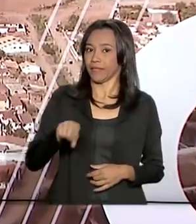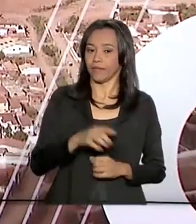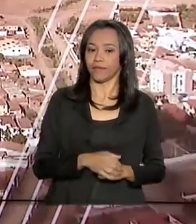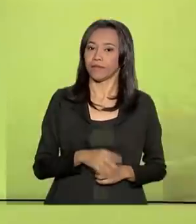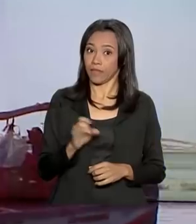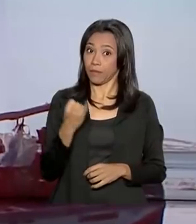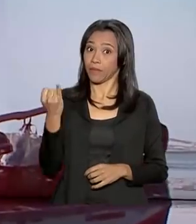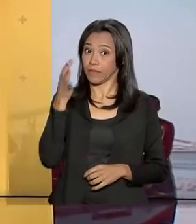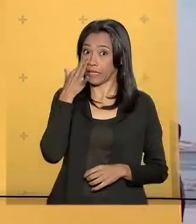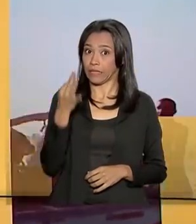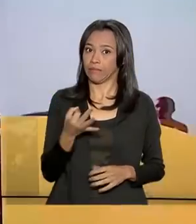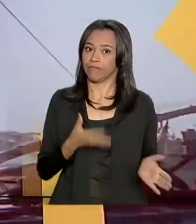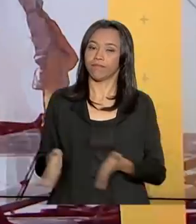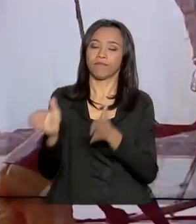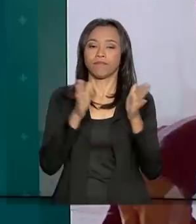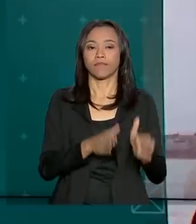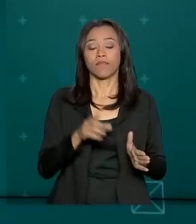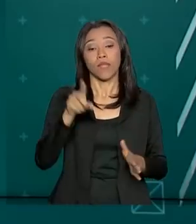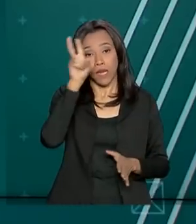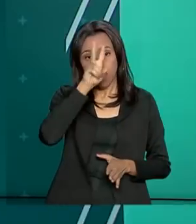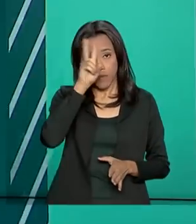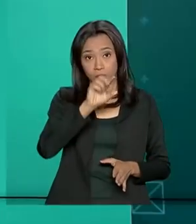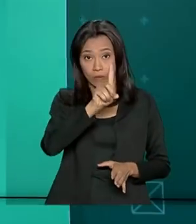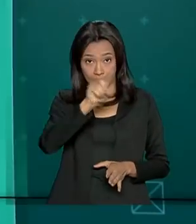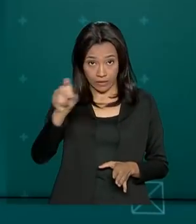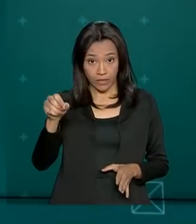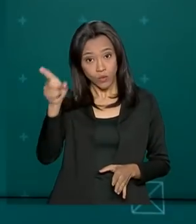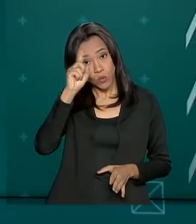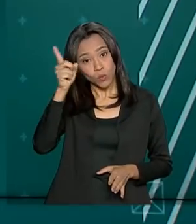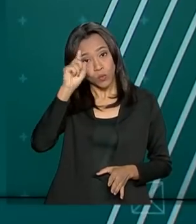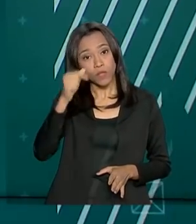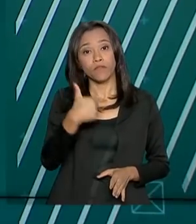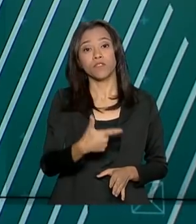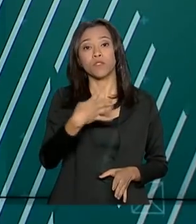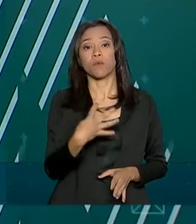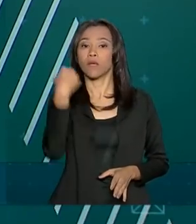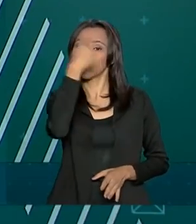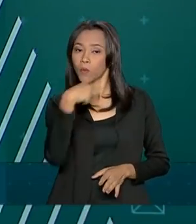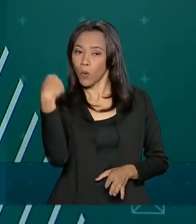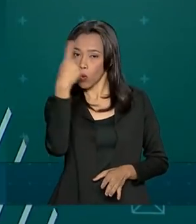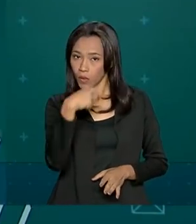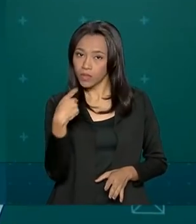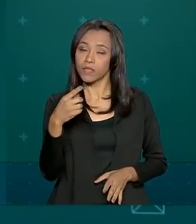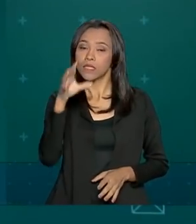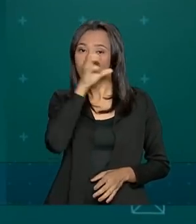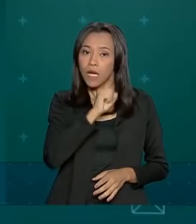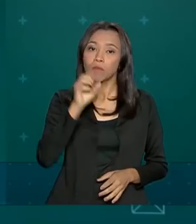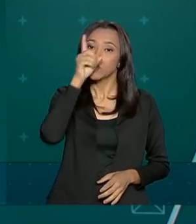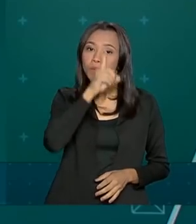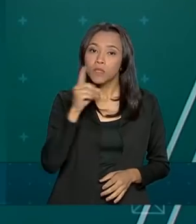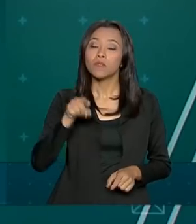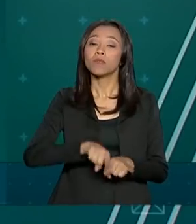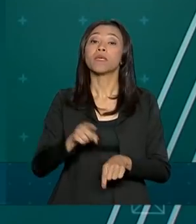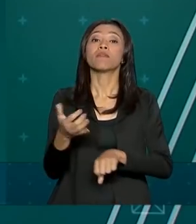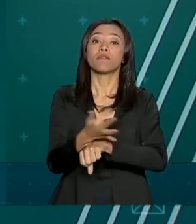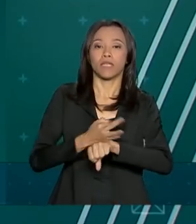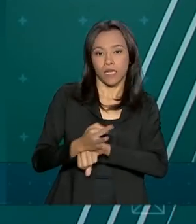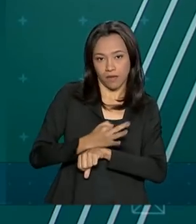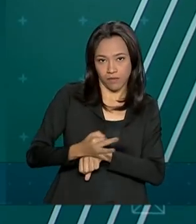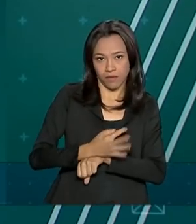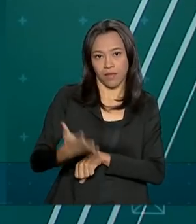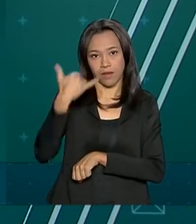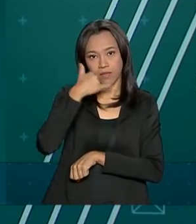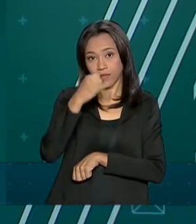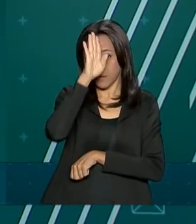importante ficar de olho, né? Lembrando que o Disque 100 funciona diariamente 24 horas por dia, incluindo sábados, domingos e feriados. A